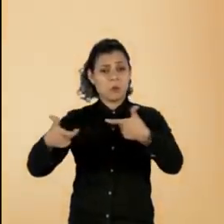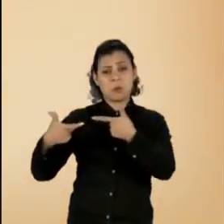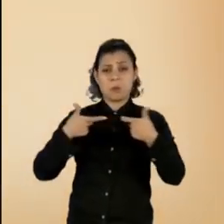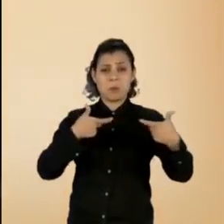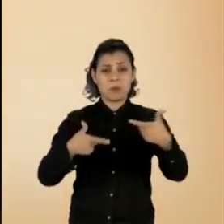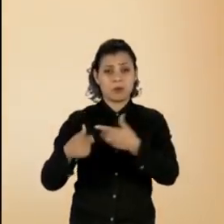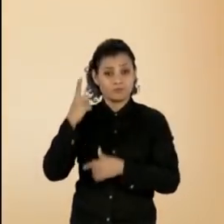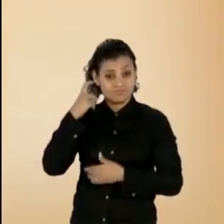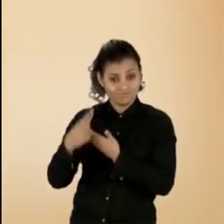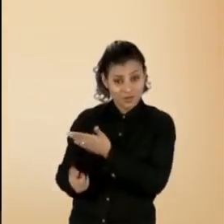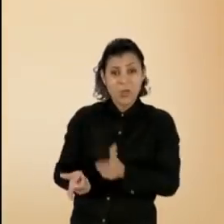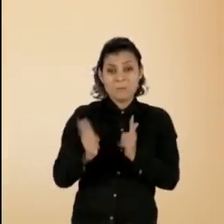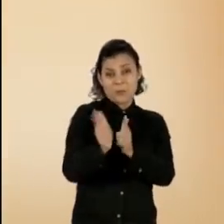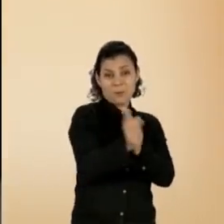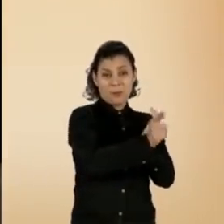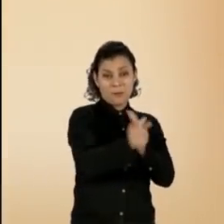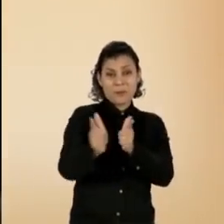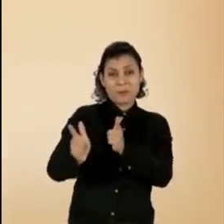do